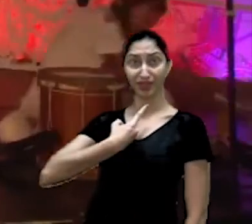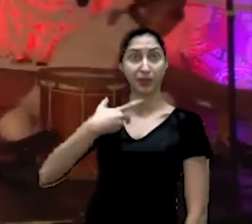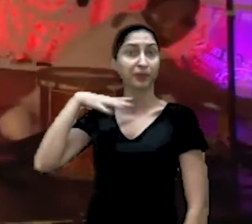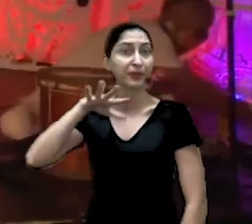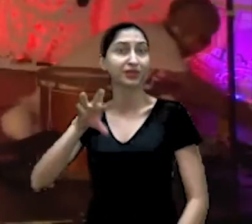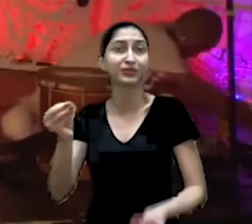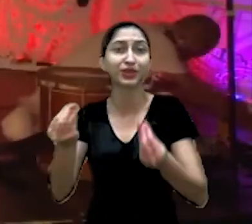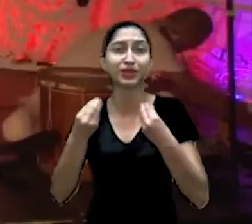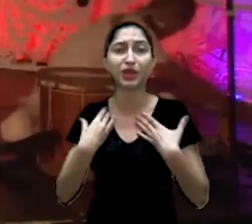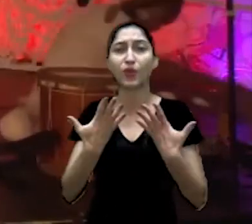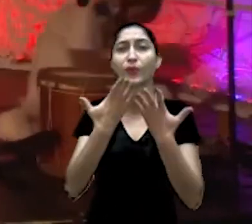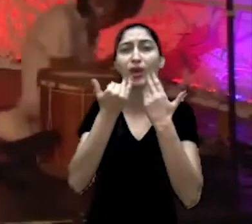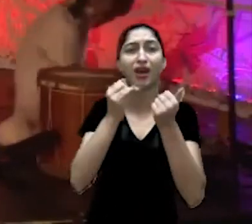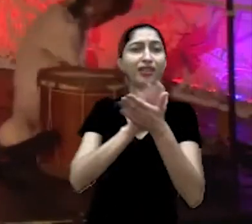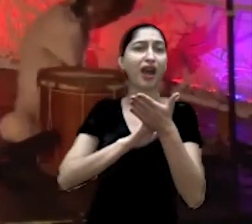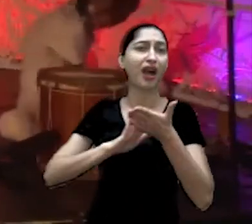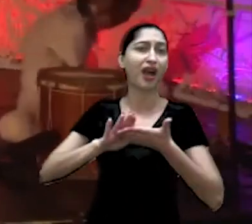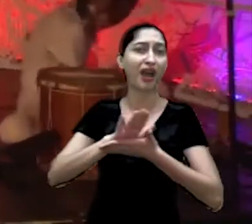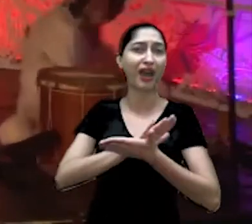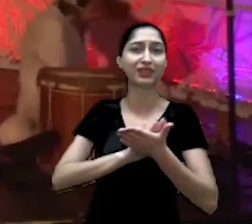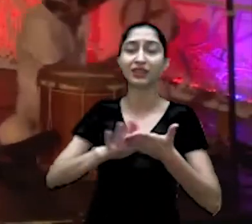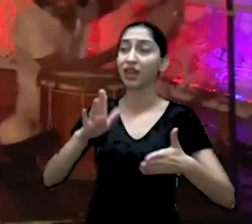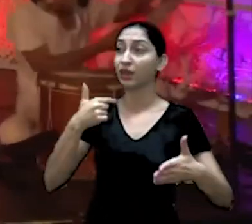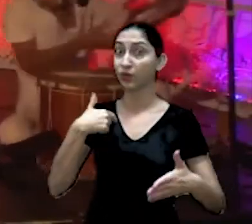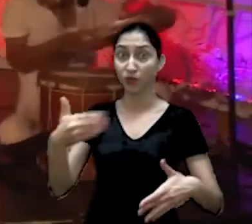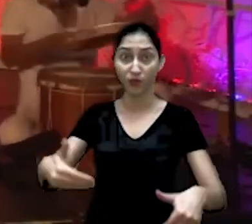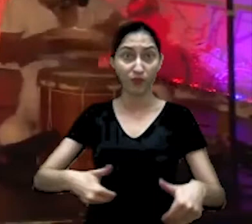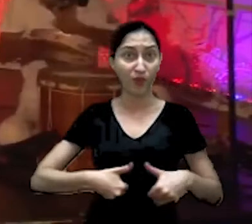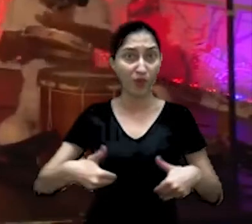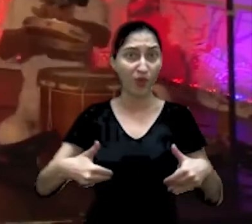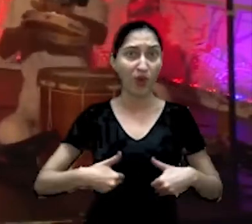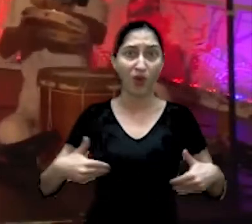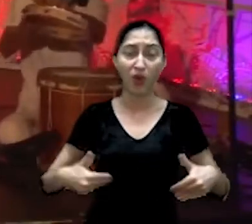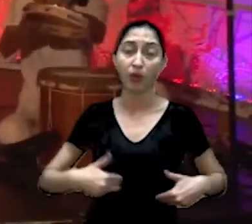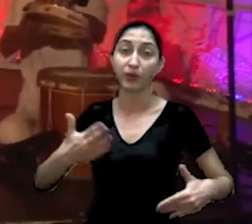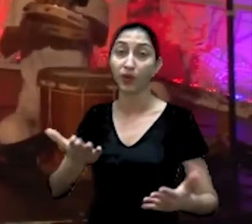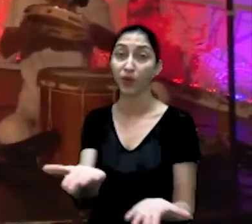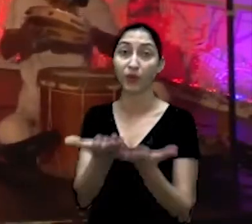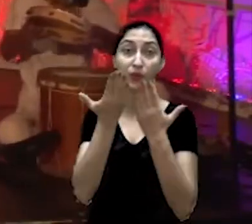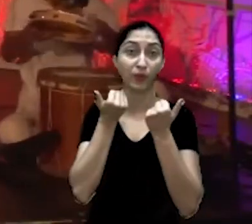E eu, que tava danada de fome, comecei a comer parede.